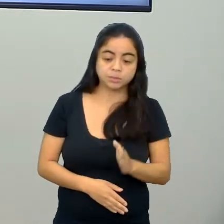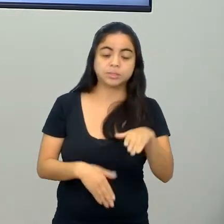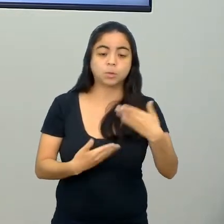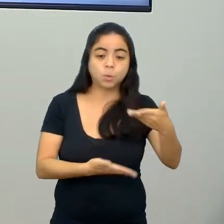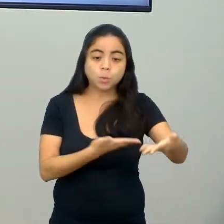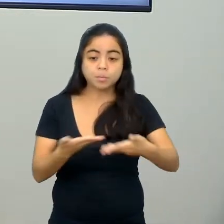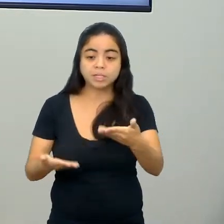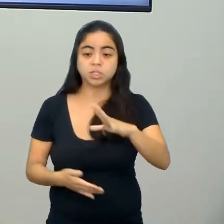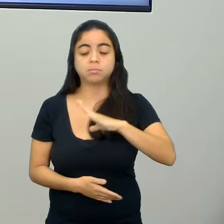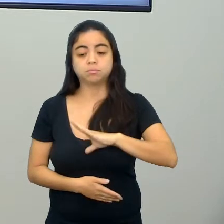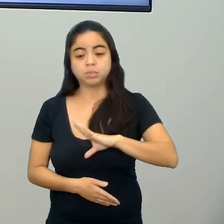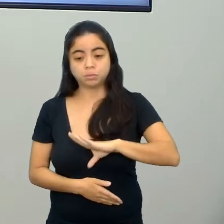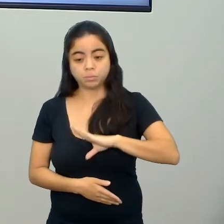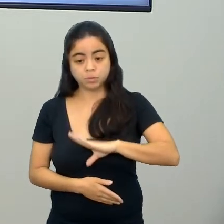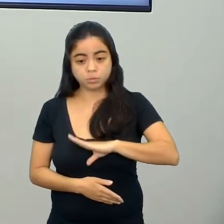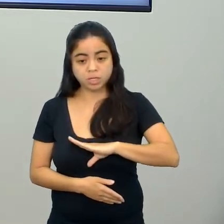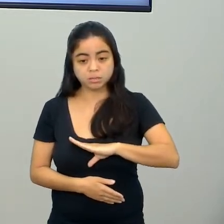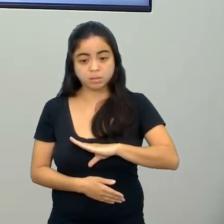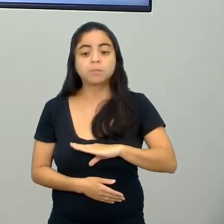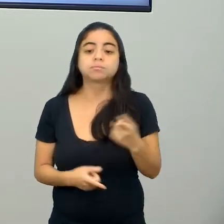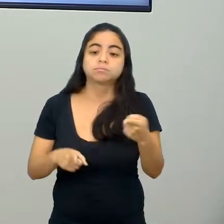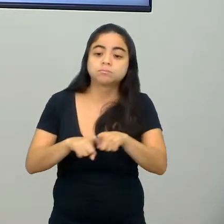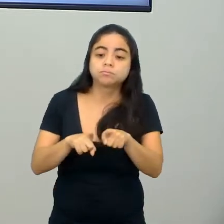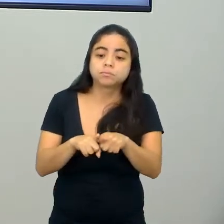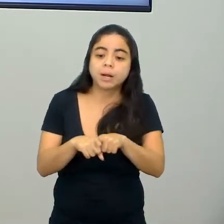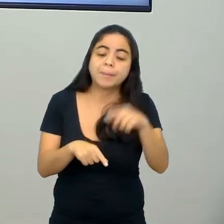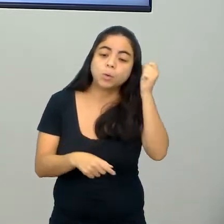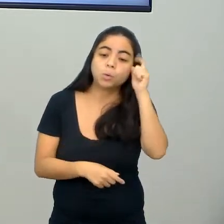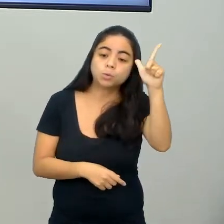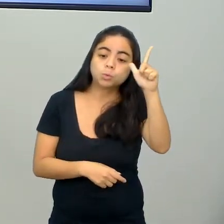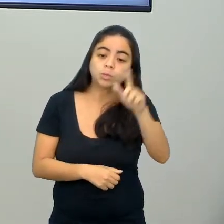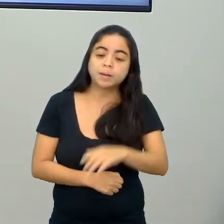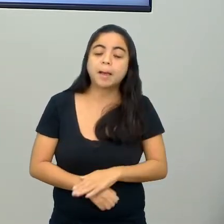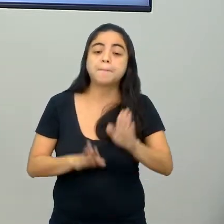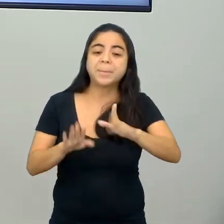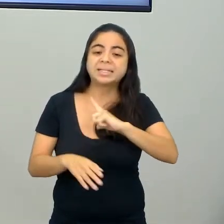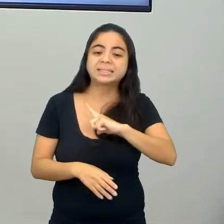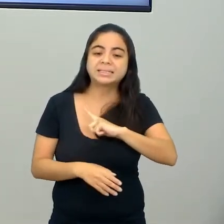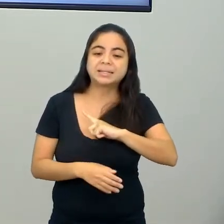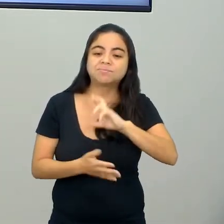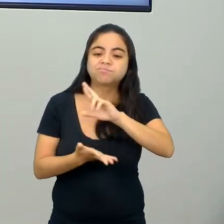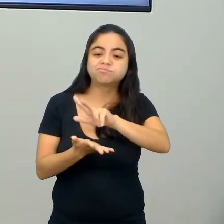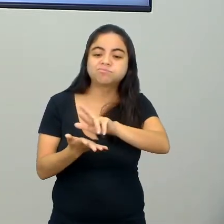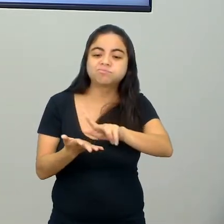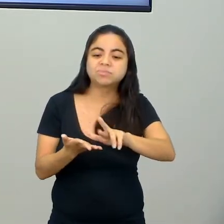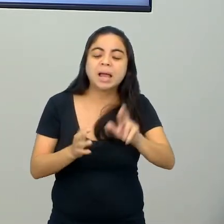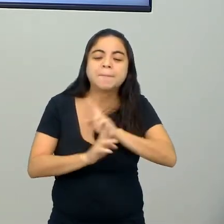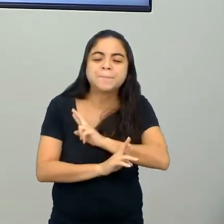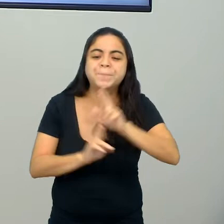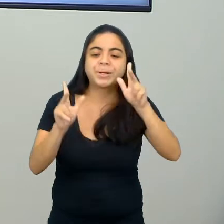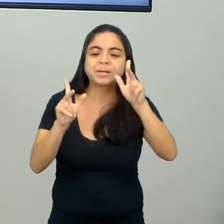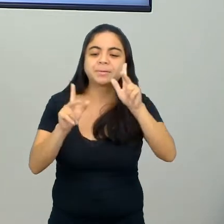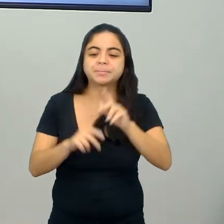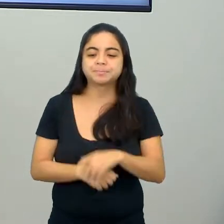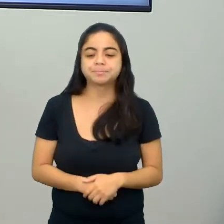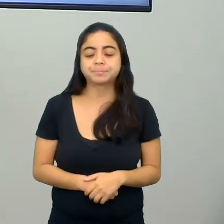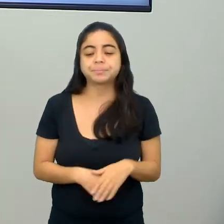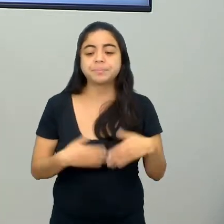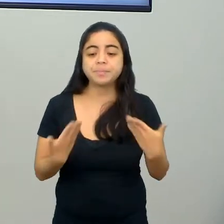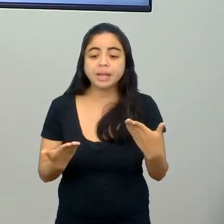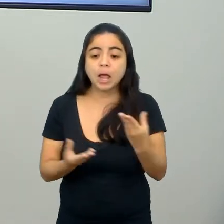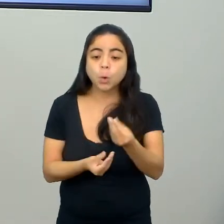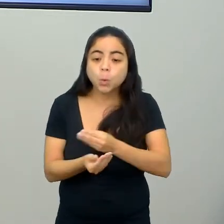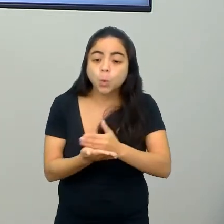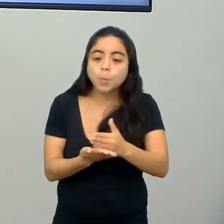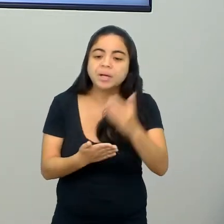por exemplo, a língua portuguesa, a gente compartilha traços culturais, mas também existem muitas coisas onde a gente se diferencia. E aí, quando a gente